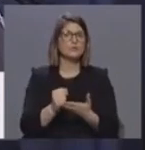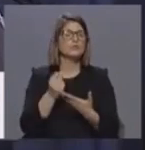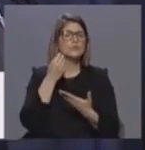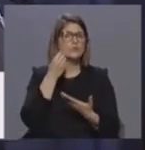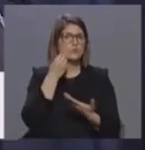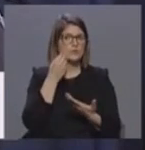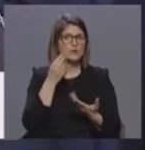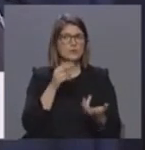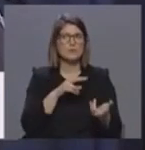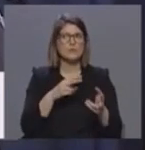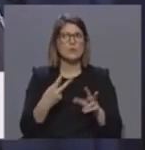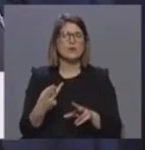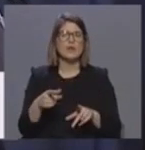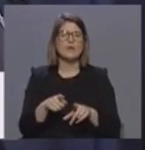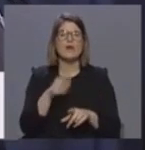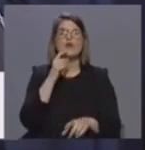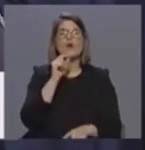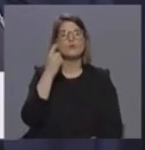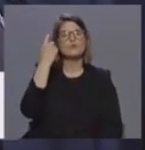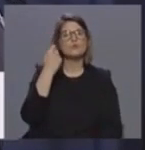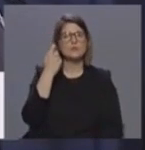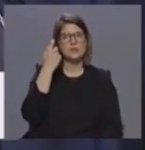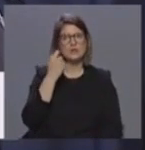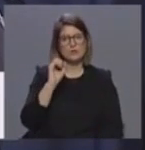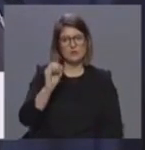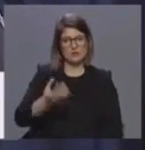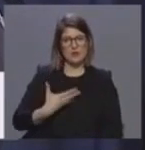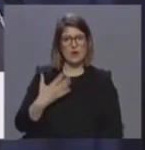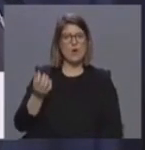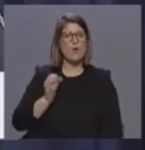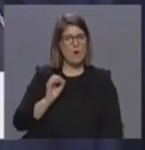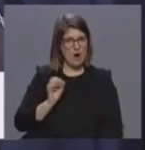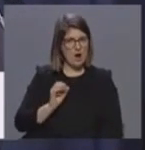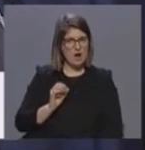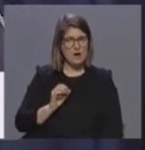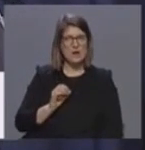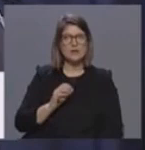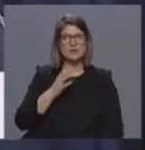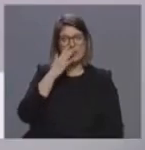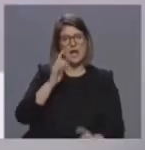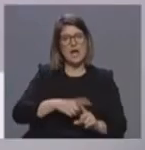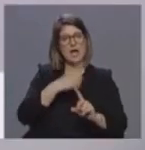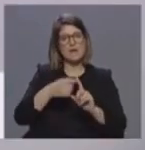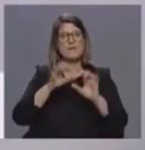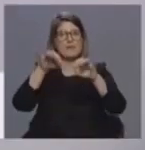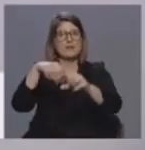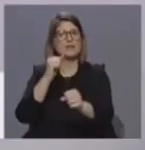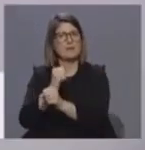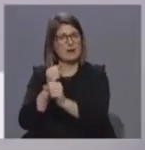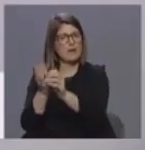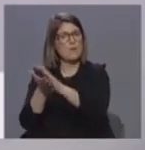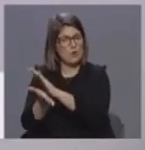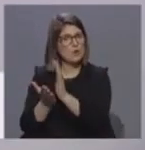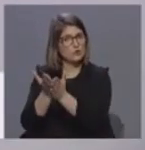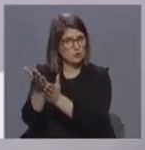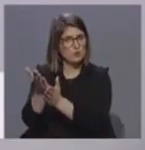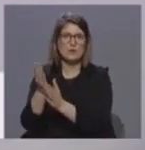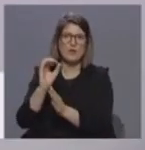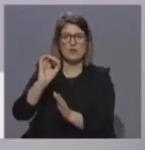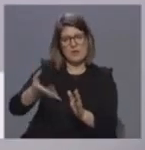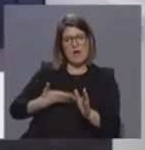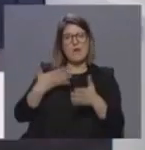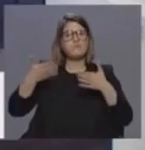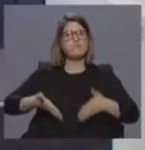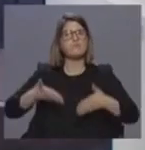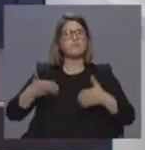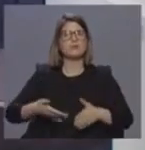em subsídio a fundo perdido se a empresa mantiver o nível de emprego até ao final do ano. Para mais esclarecimentos sobre as 7